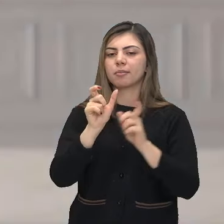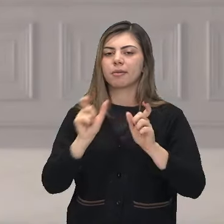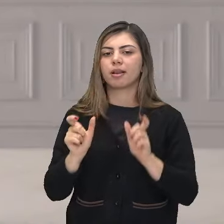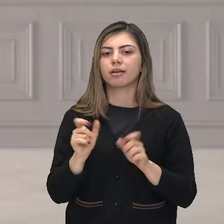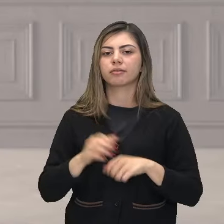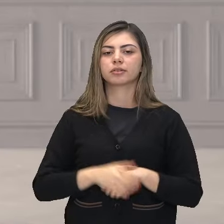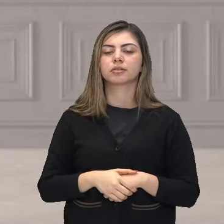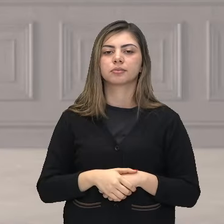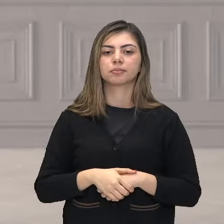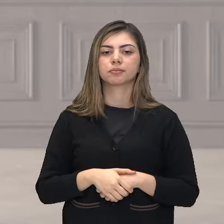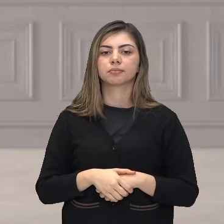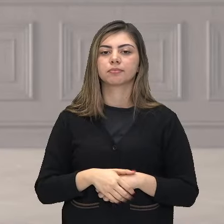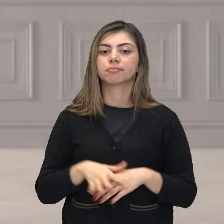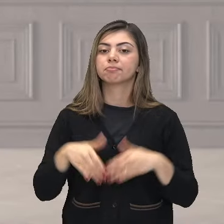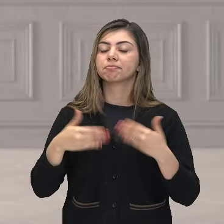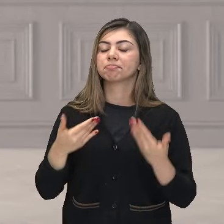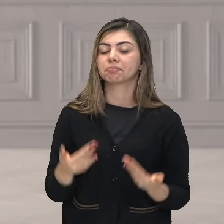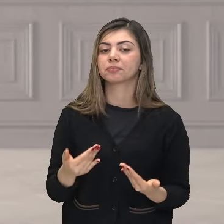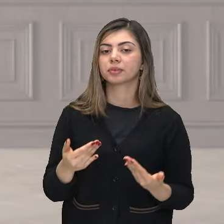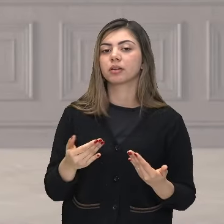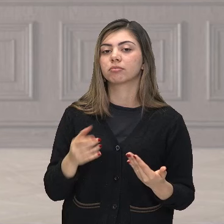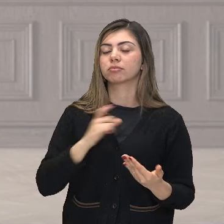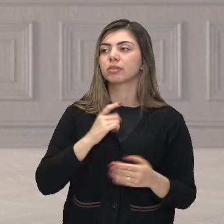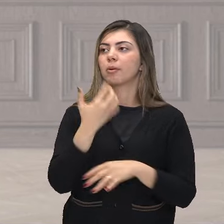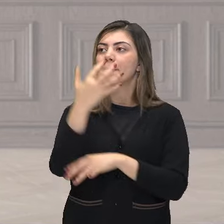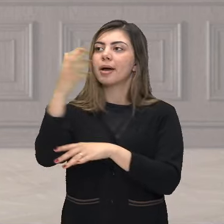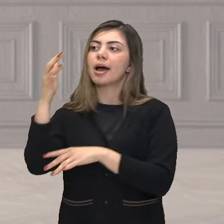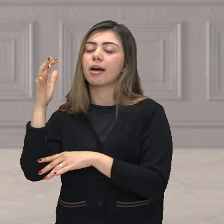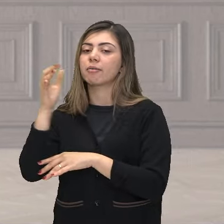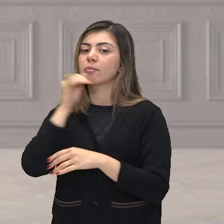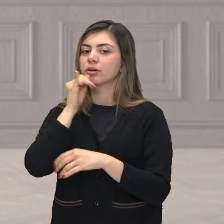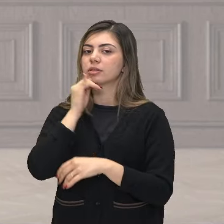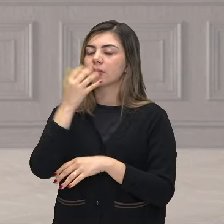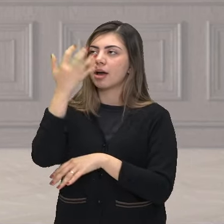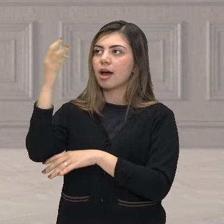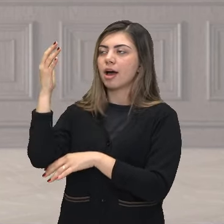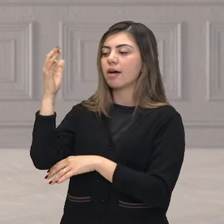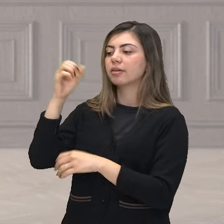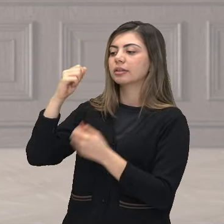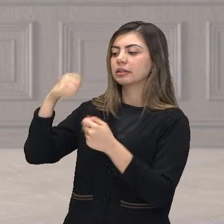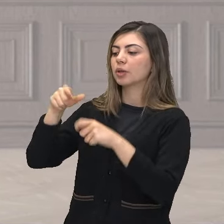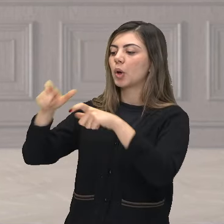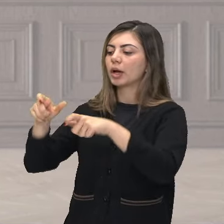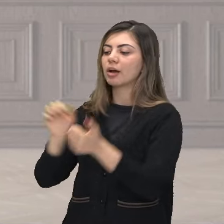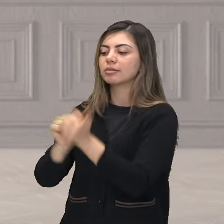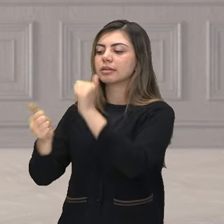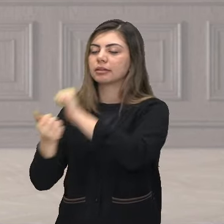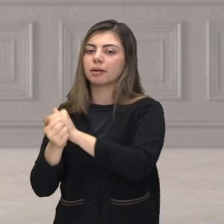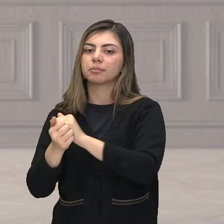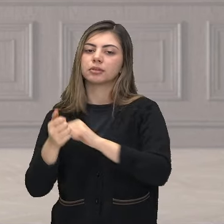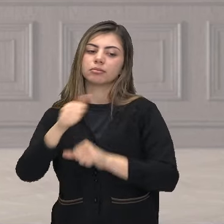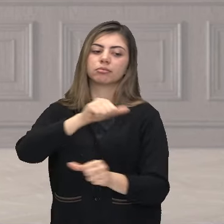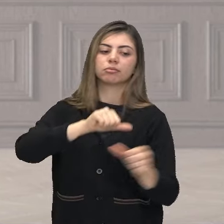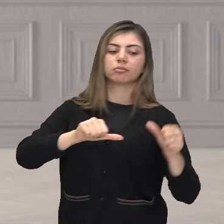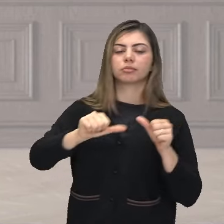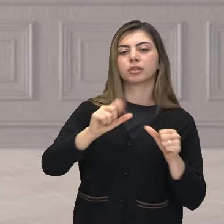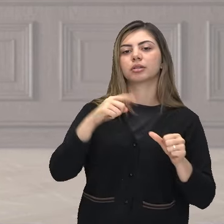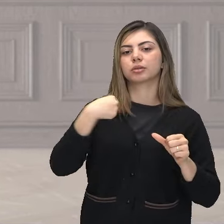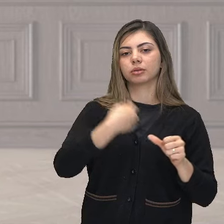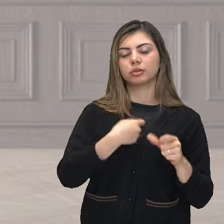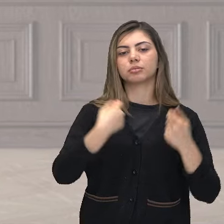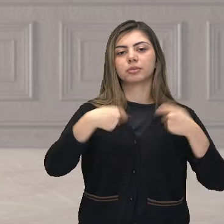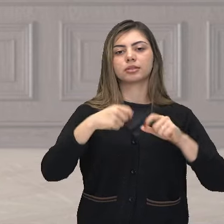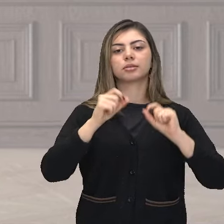outros assim como uma árvore se adapta a um ambiente em que está inserida Nós também devemos nos